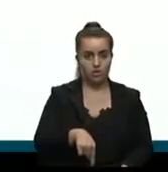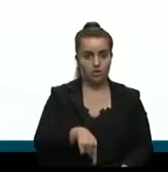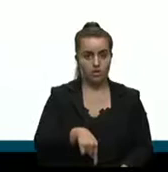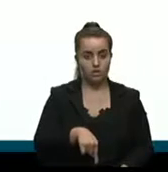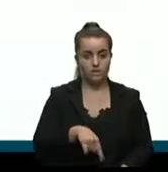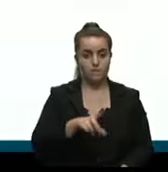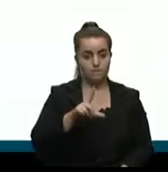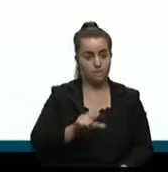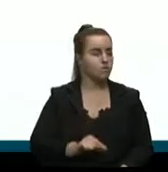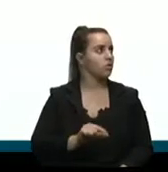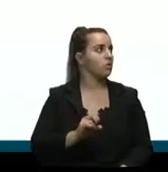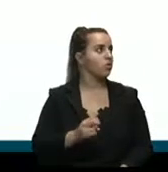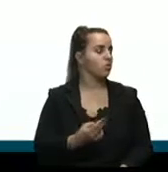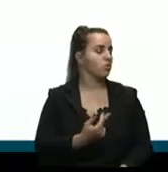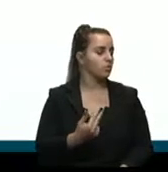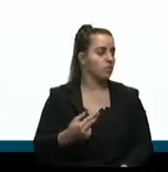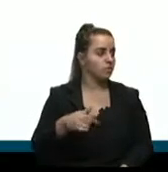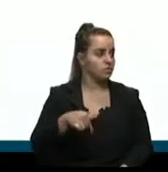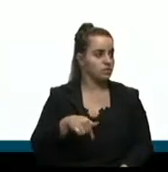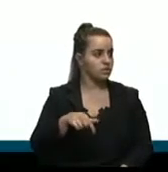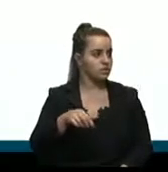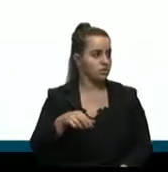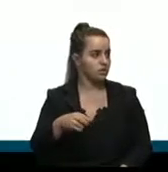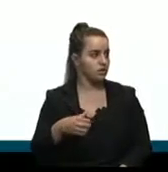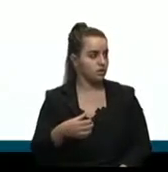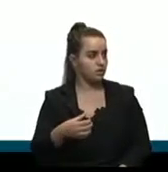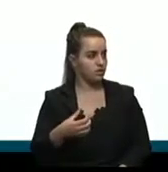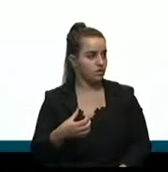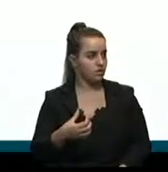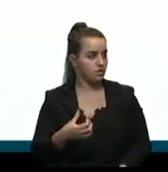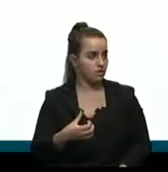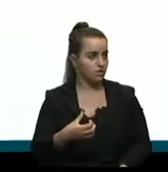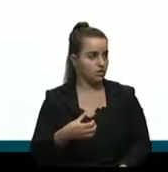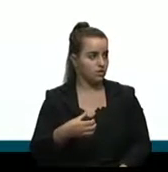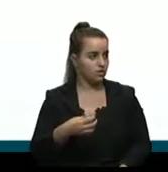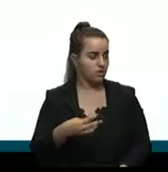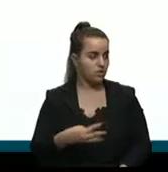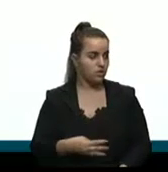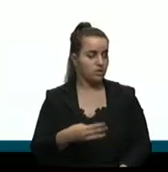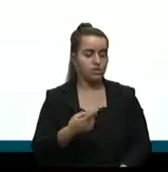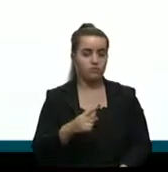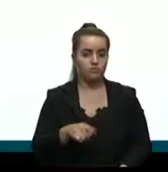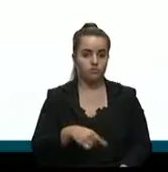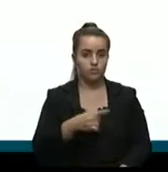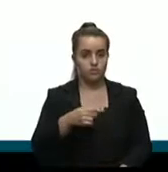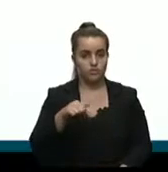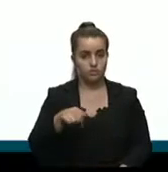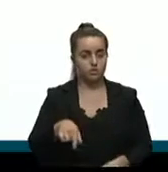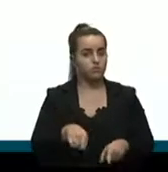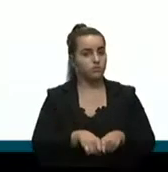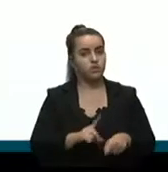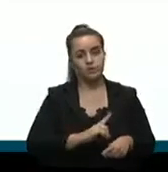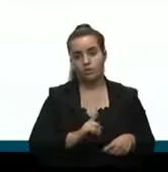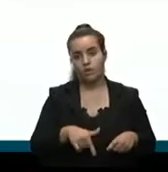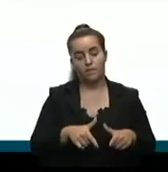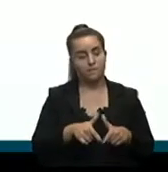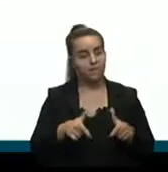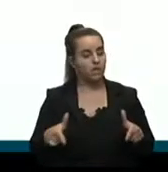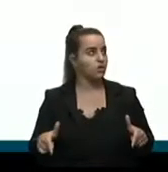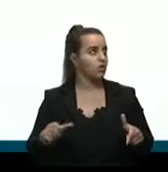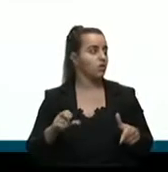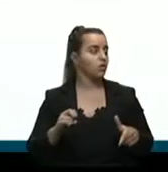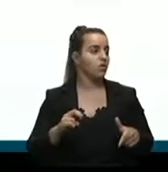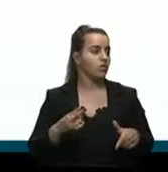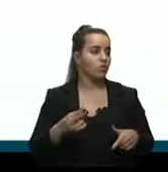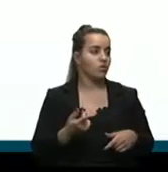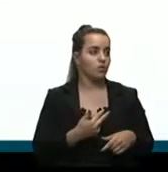nem menor ou igual que 73,7 e também não é maior ou igual que 86,3. Então, ele não faz parte